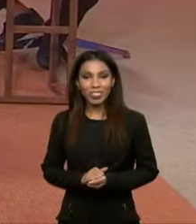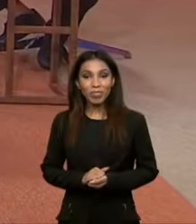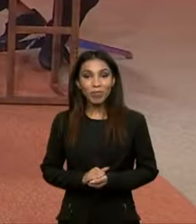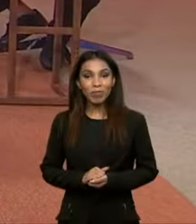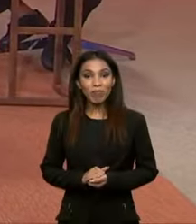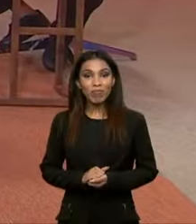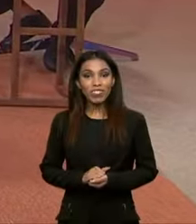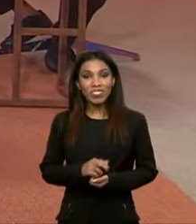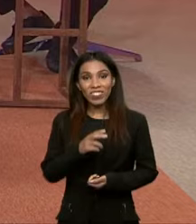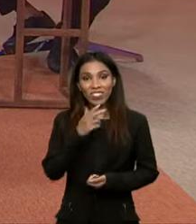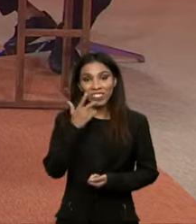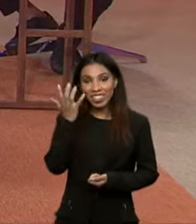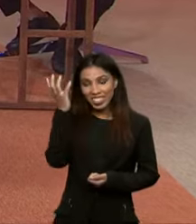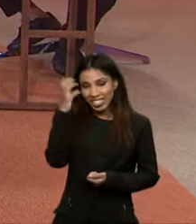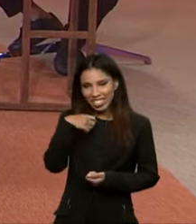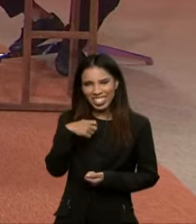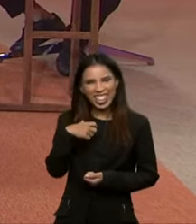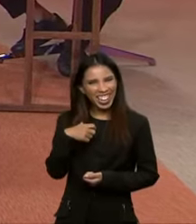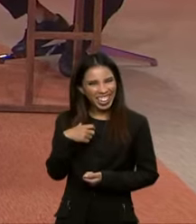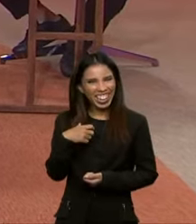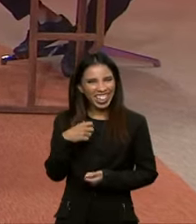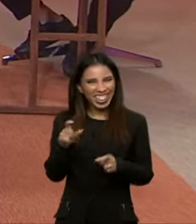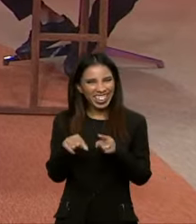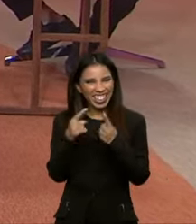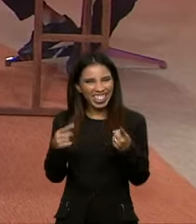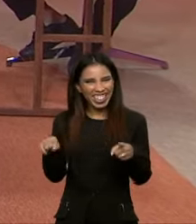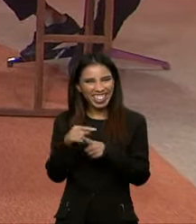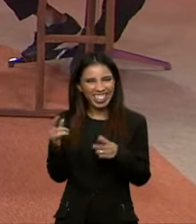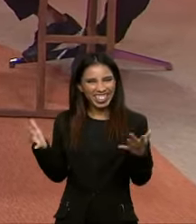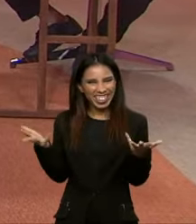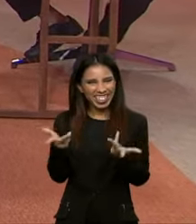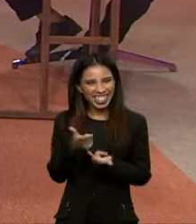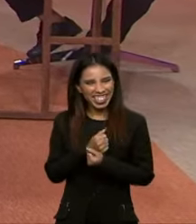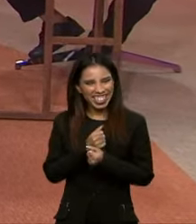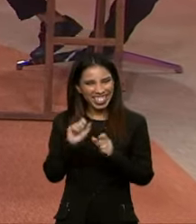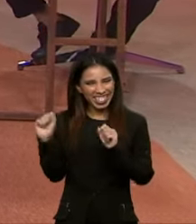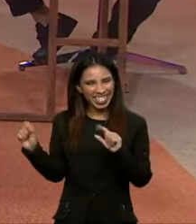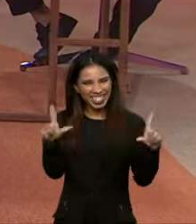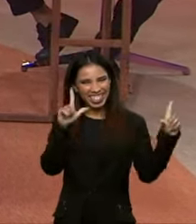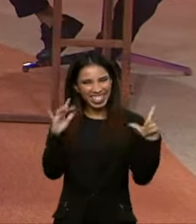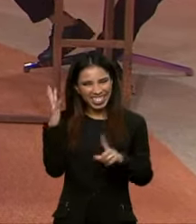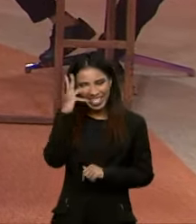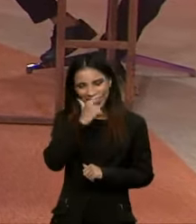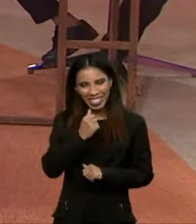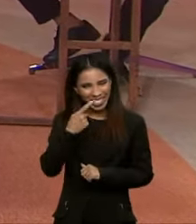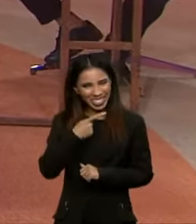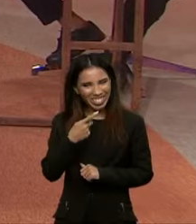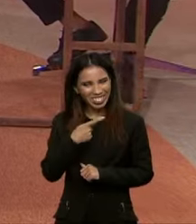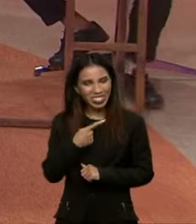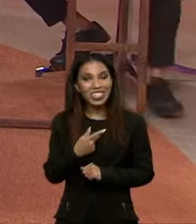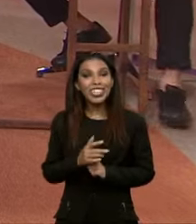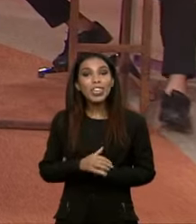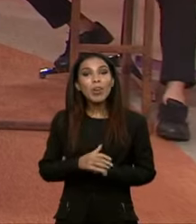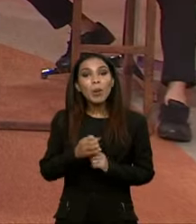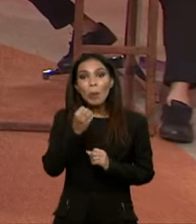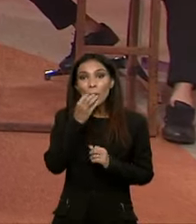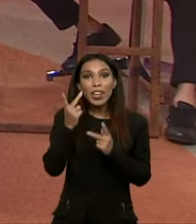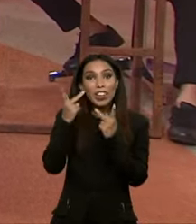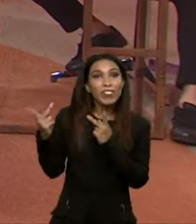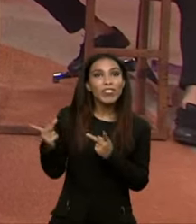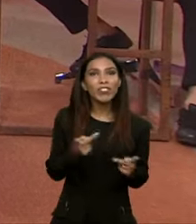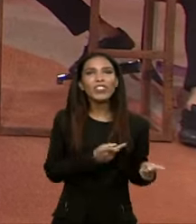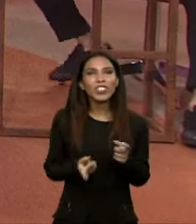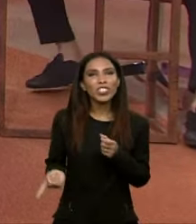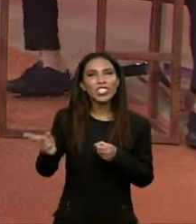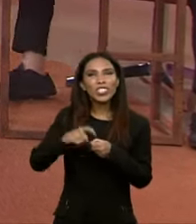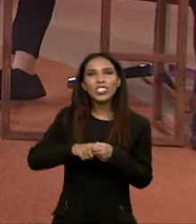Fala sério, Alice Caymmi, essa vinheta não é maravilhosa? Essa vinheta é babado, gosto, hein? Linda a minha vinheta. Bem-vindos, meus amores, de volta a esse programa